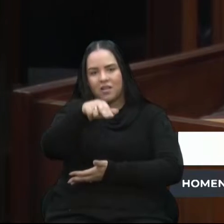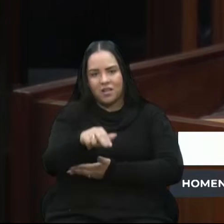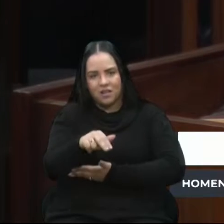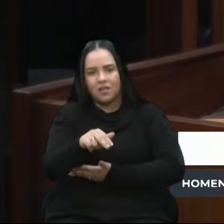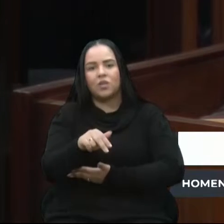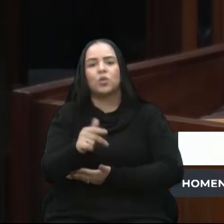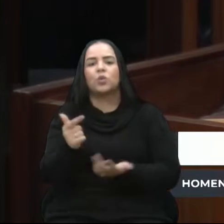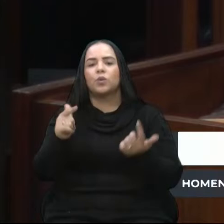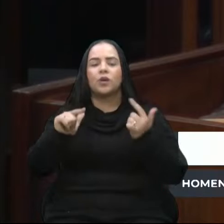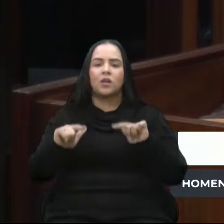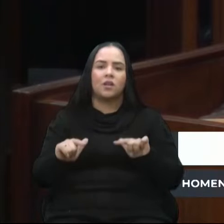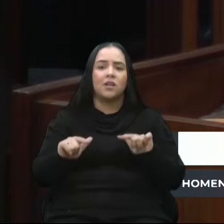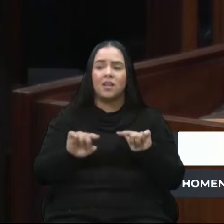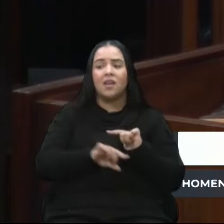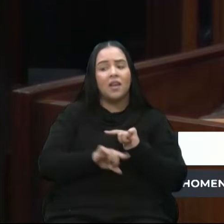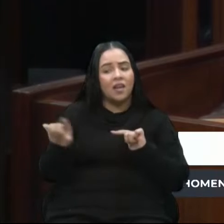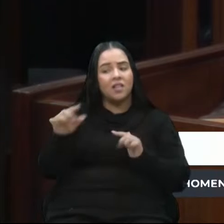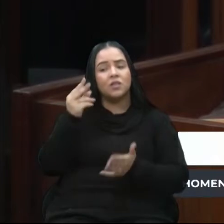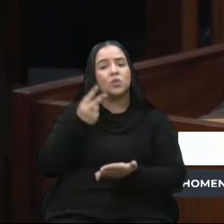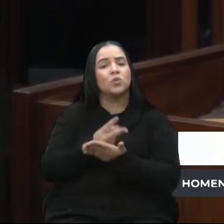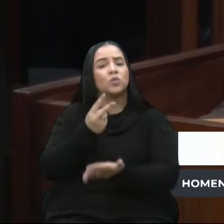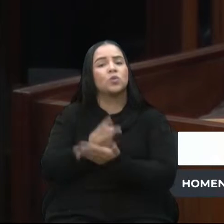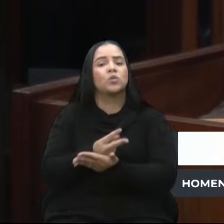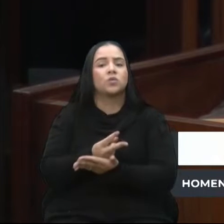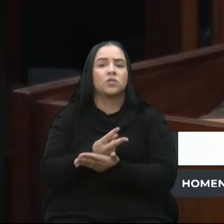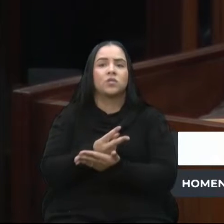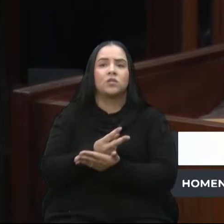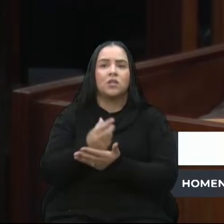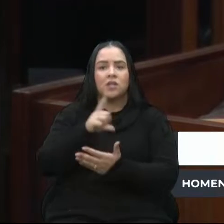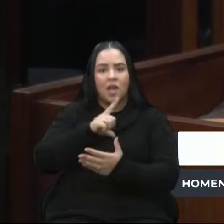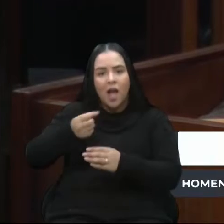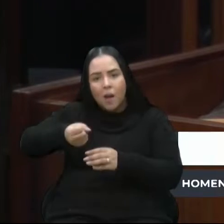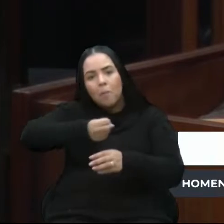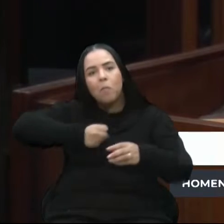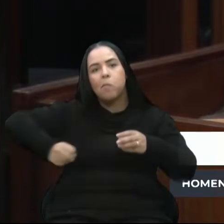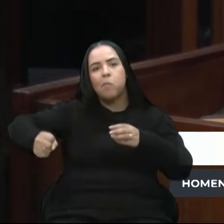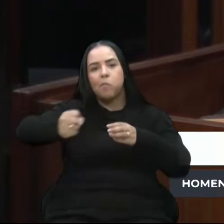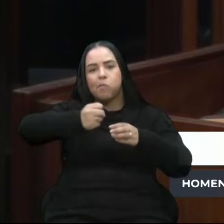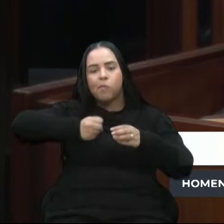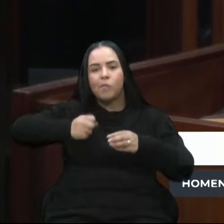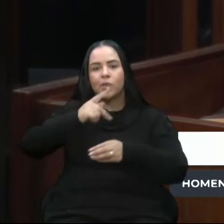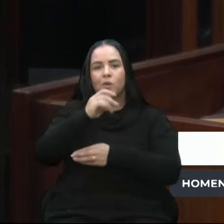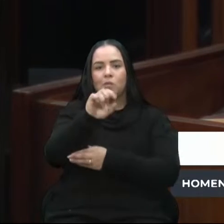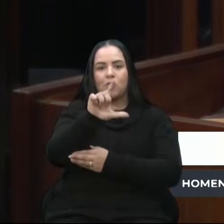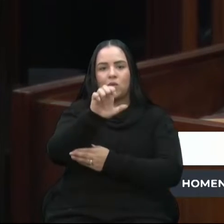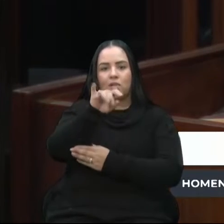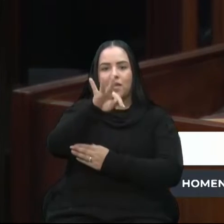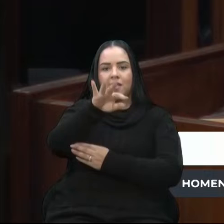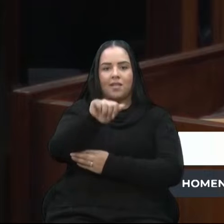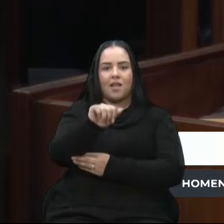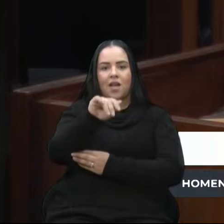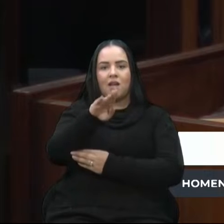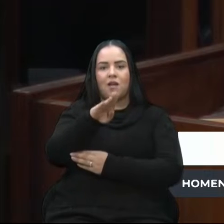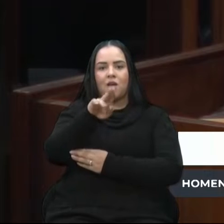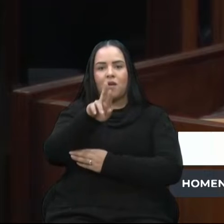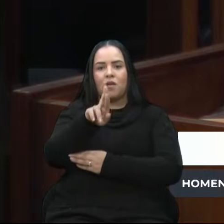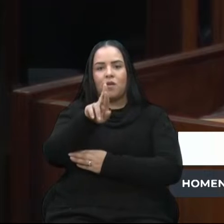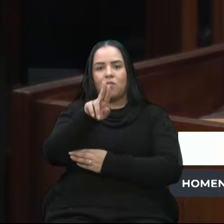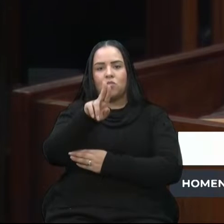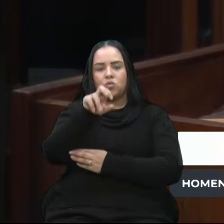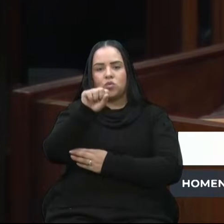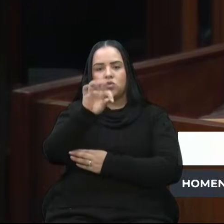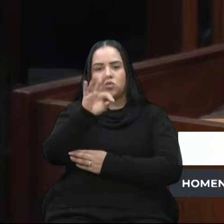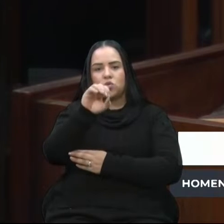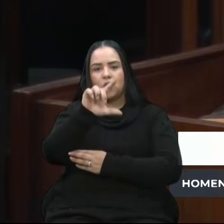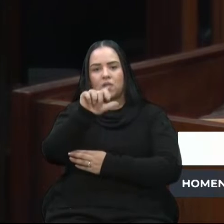colônias. E são elas que sustentam a polenta brustolada da festa da uva, que é o produto de